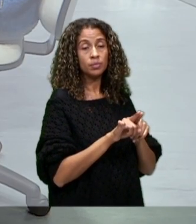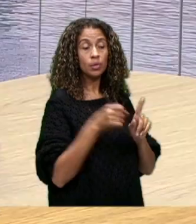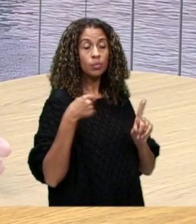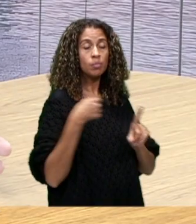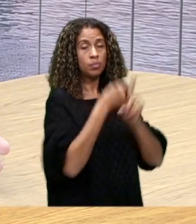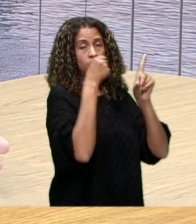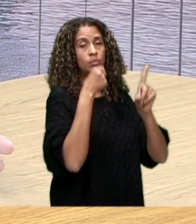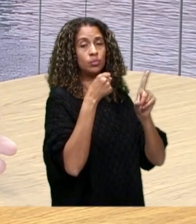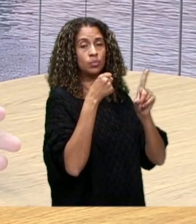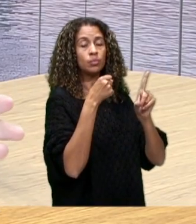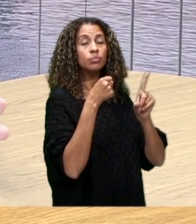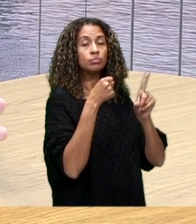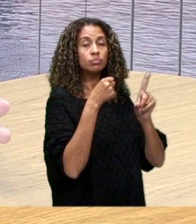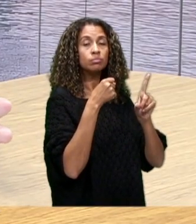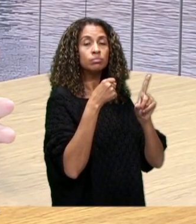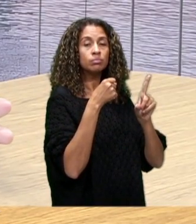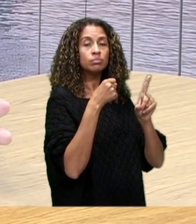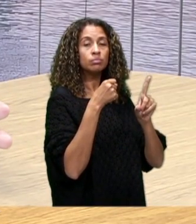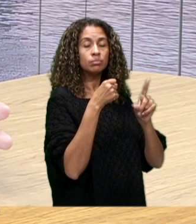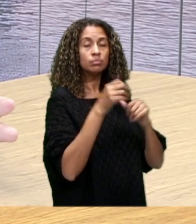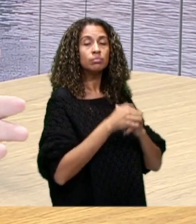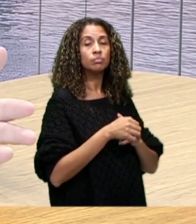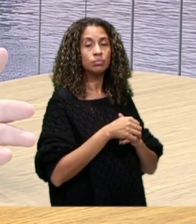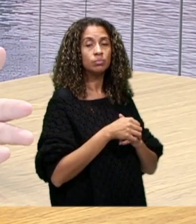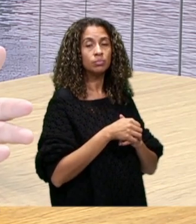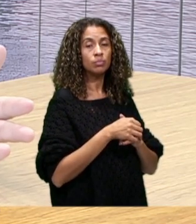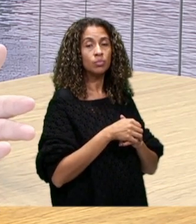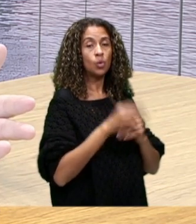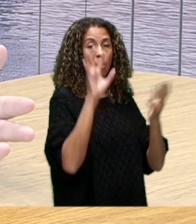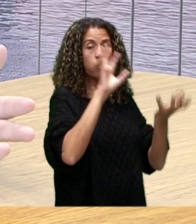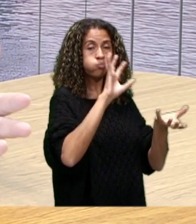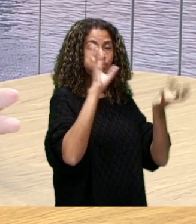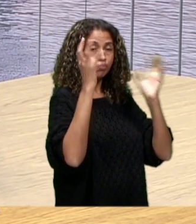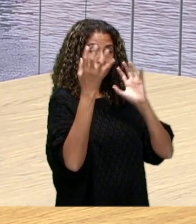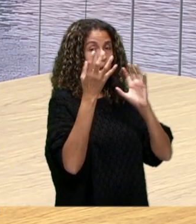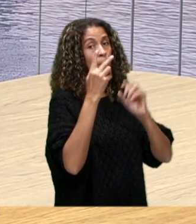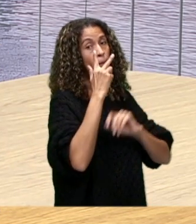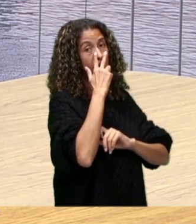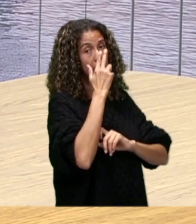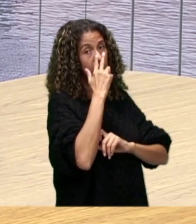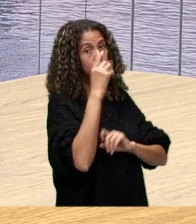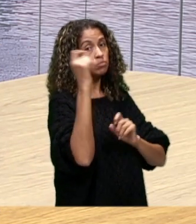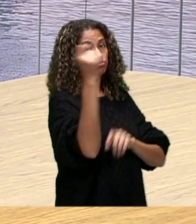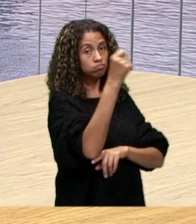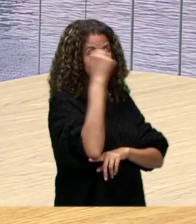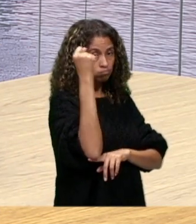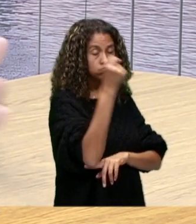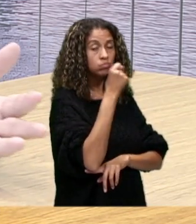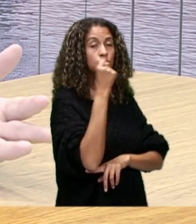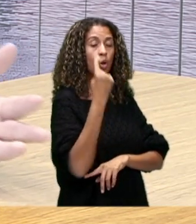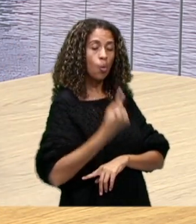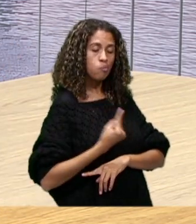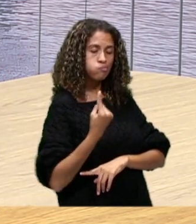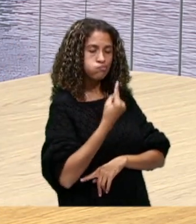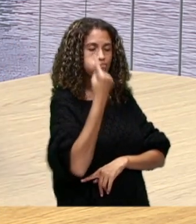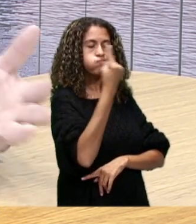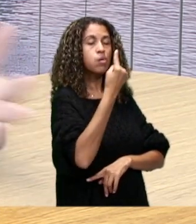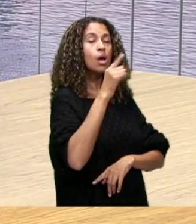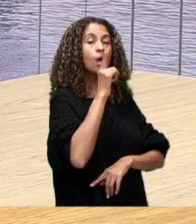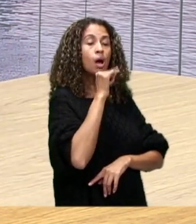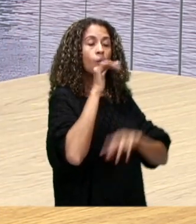impactos desse próximo El Niño está sendo aventado como muito grande e pode ser que venha novas enchentes, aí você